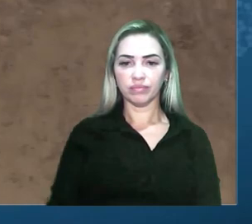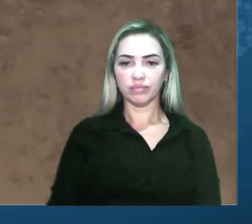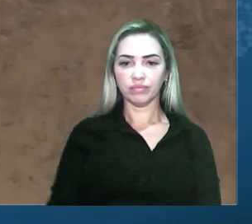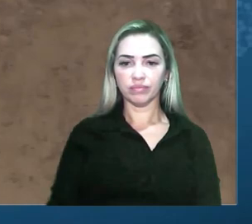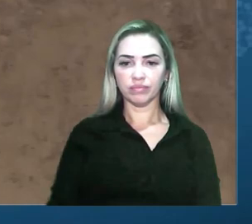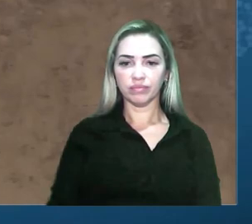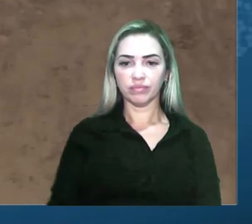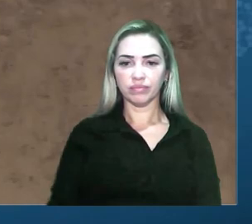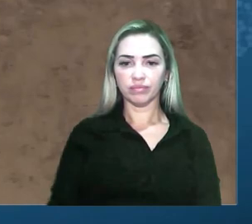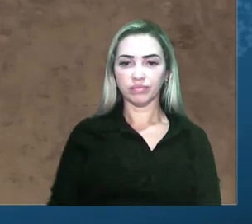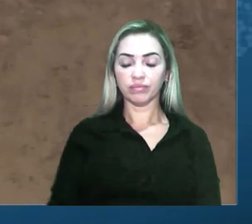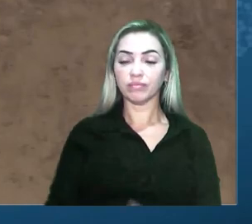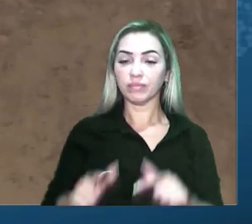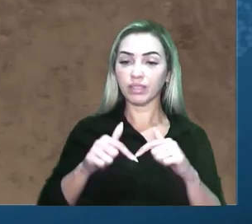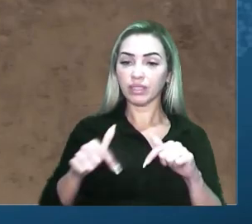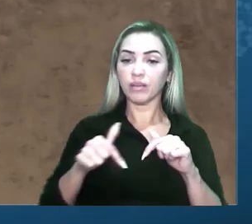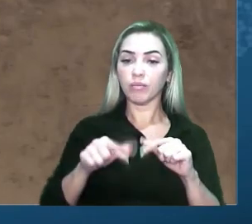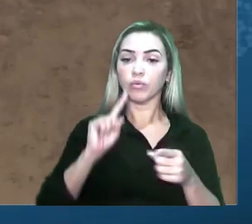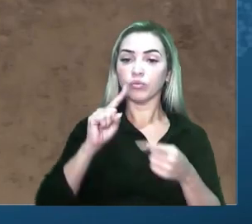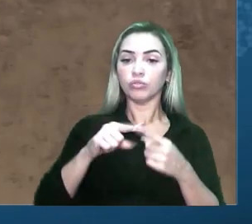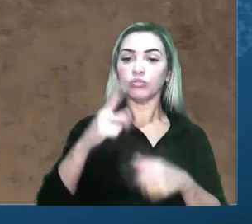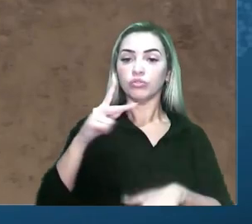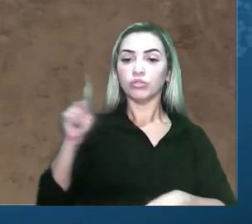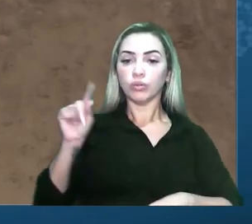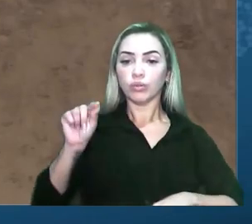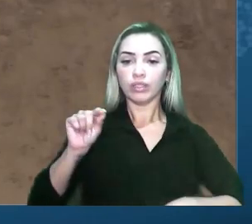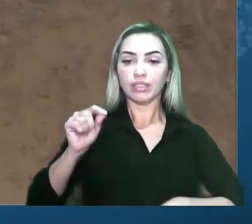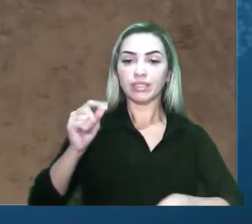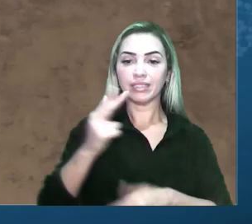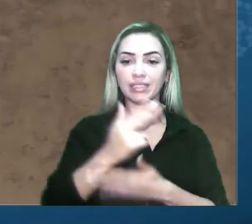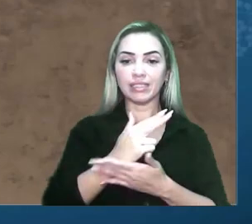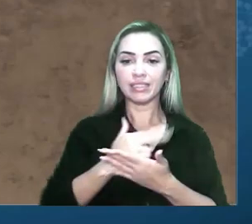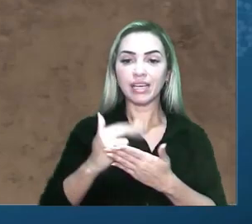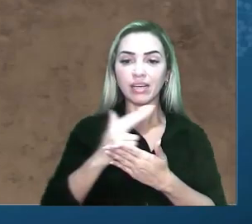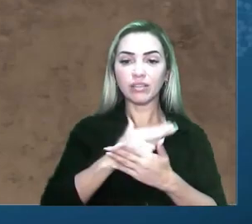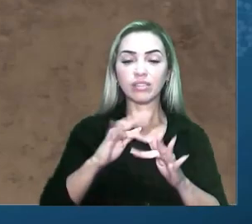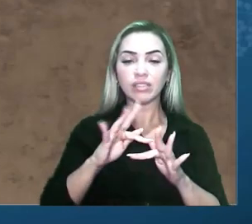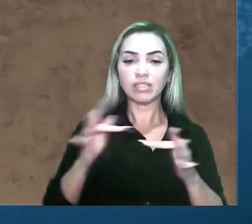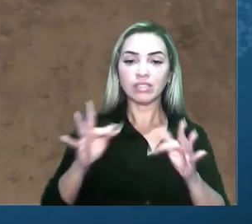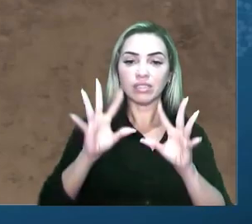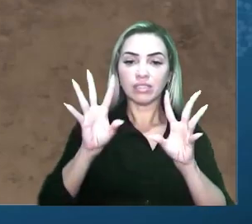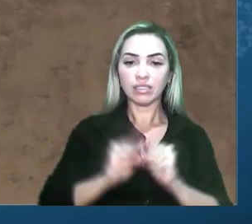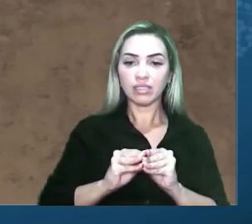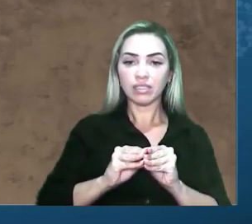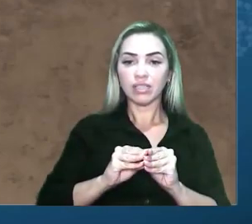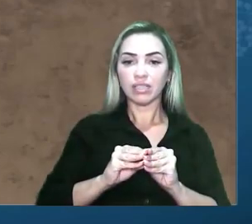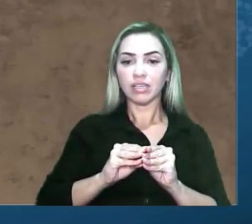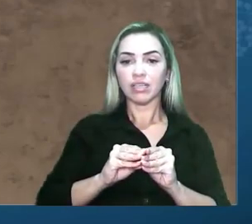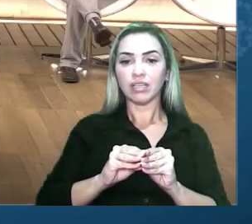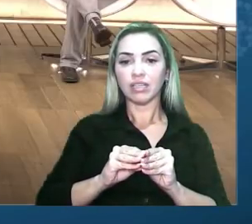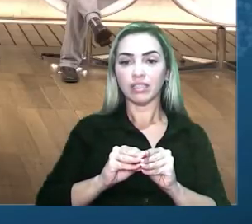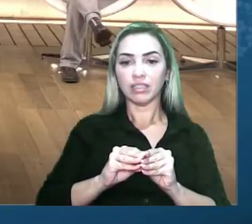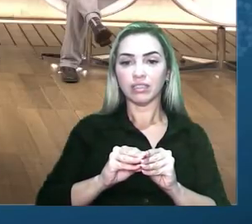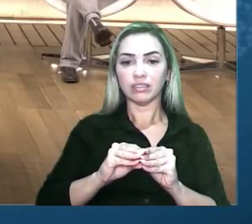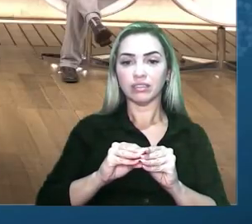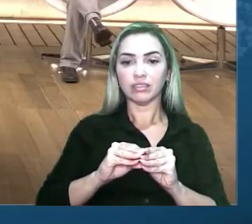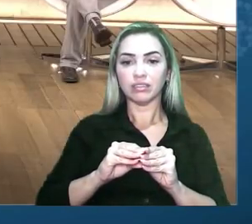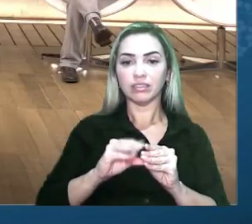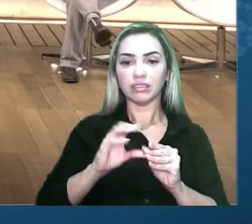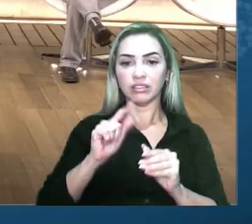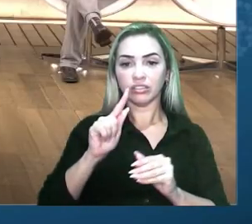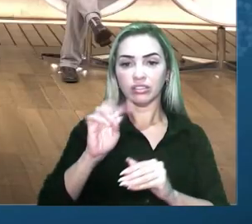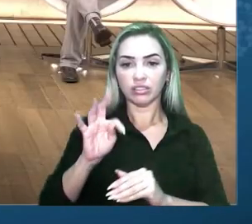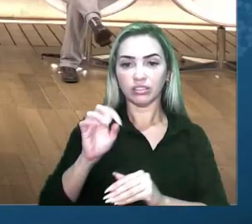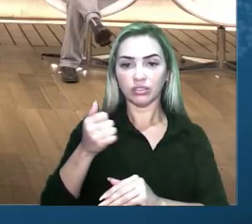O trabalho teve como objetivo o desenho e síntese de CAR T anti-gangliosidose GD2